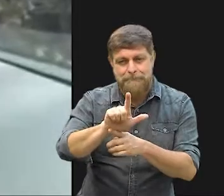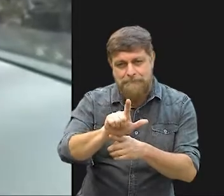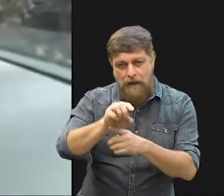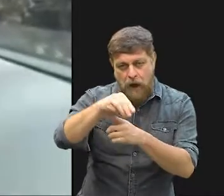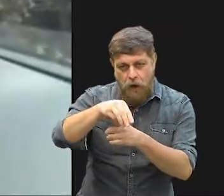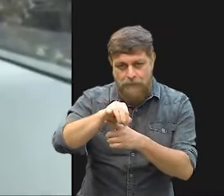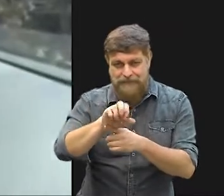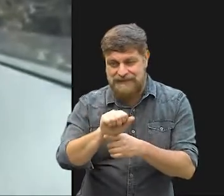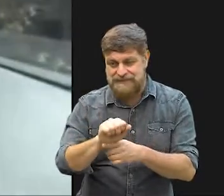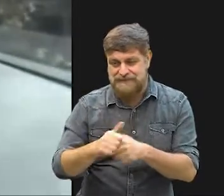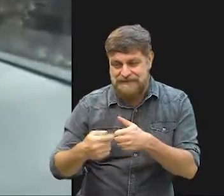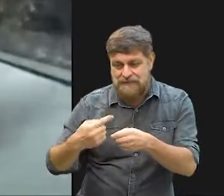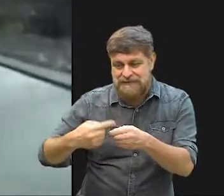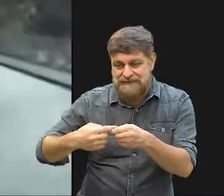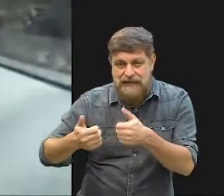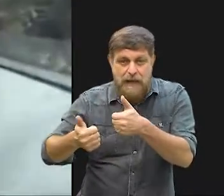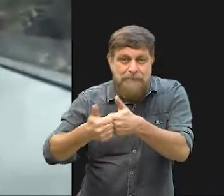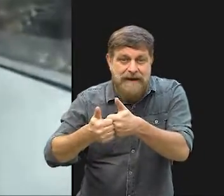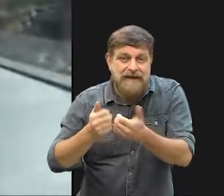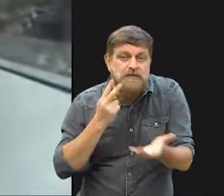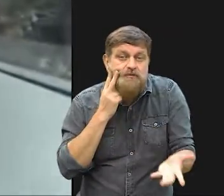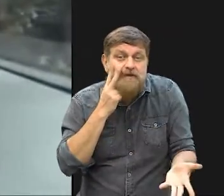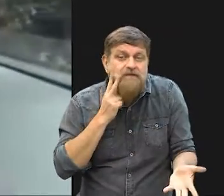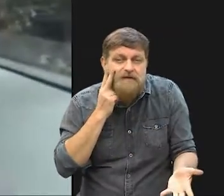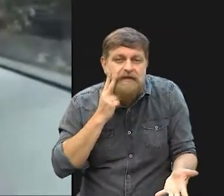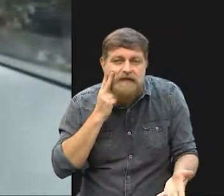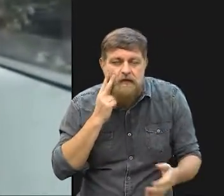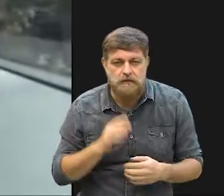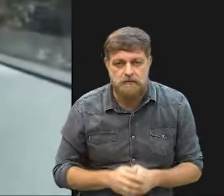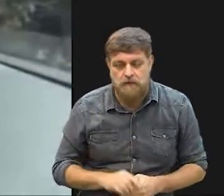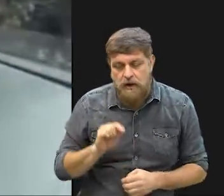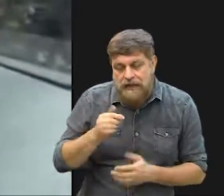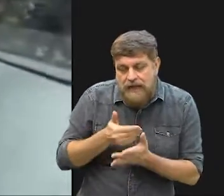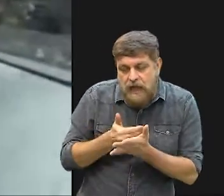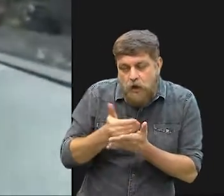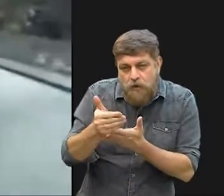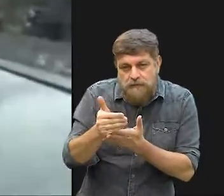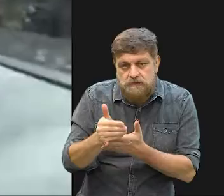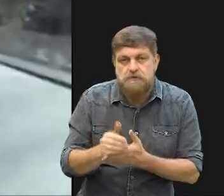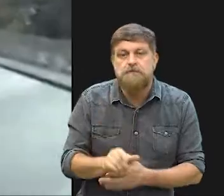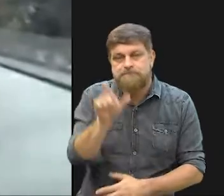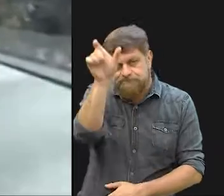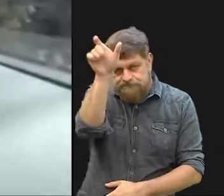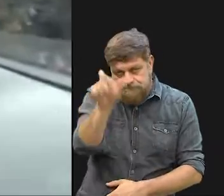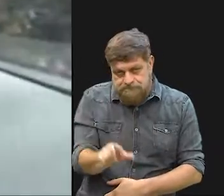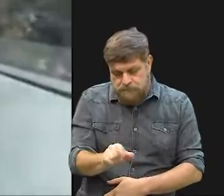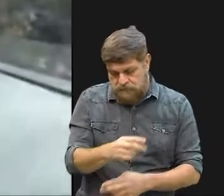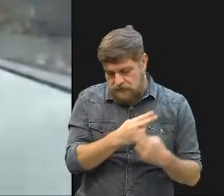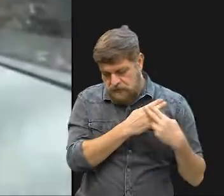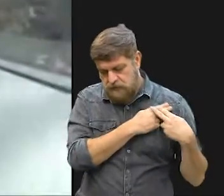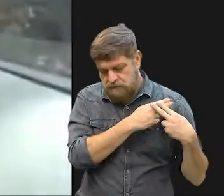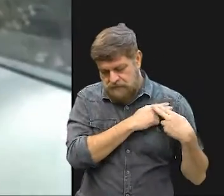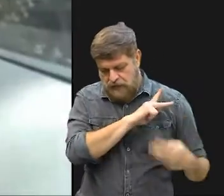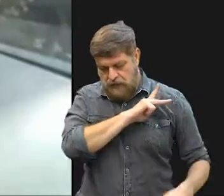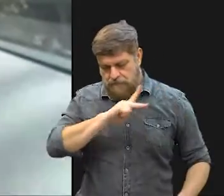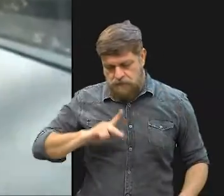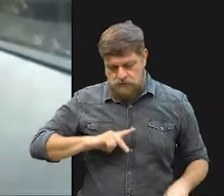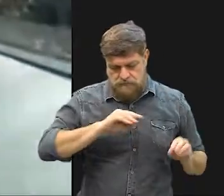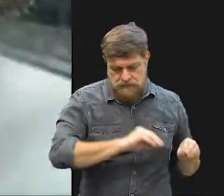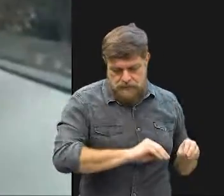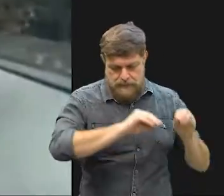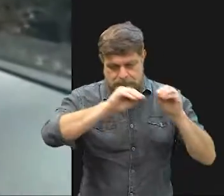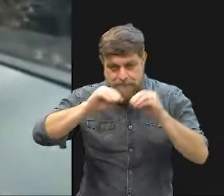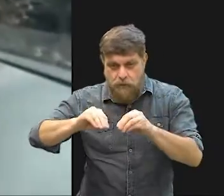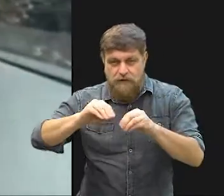na cidade do nosso lado, né? Em Viedo. E quem deu início a esse projeto, como você falou, que levou a Ponte Preta,